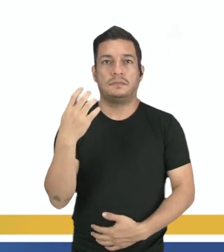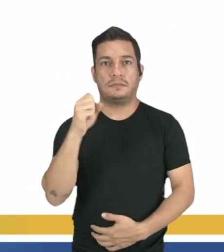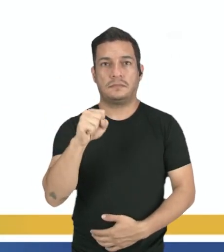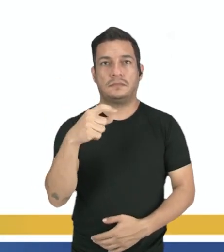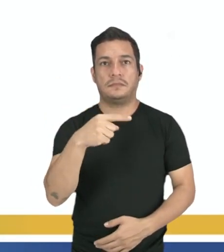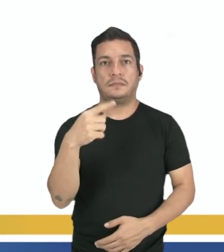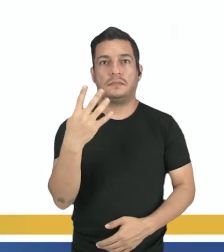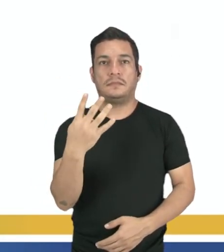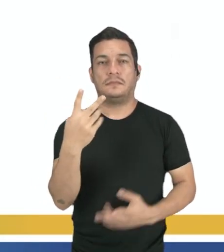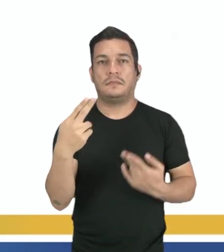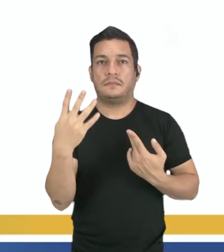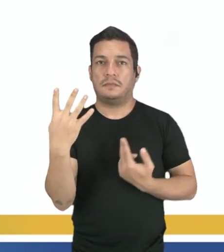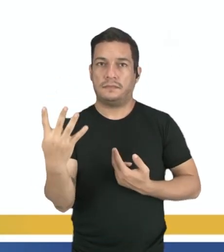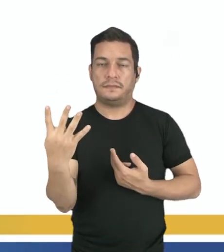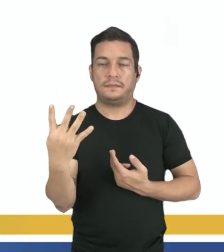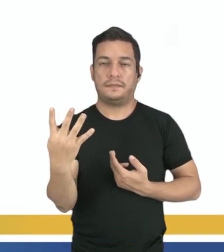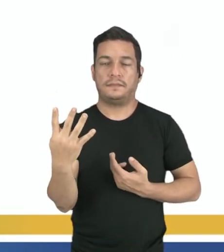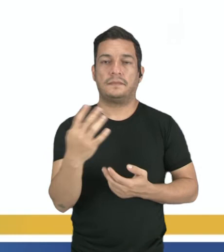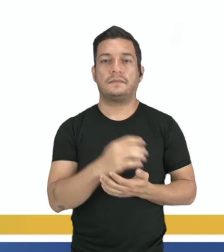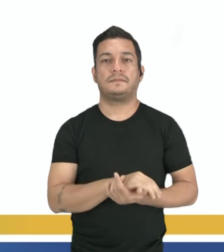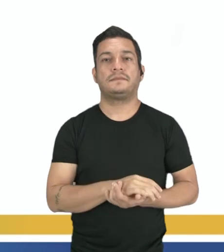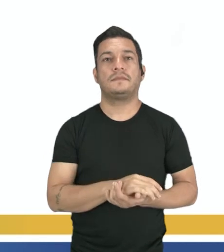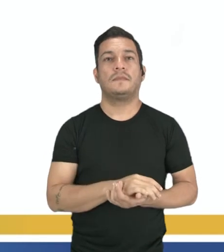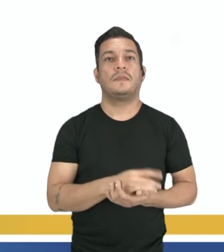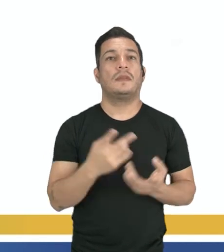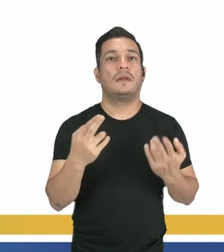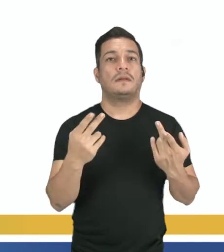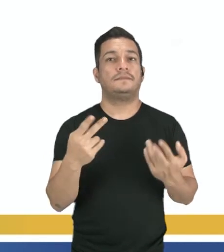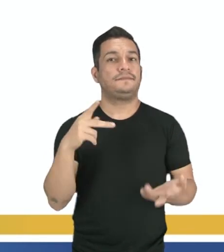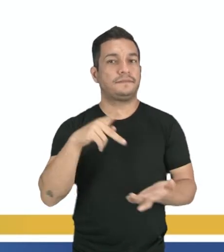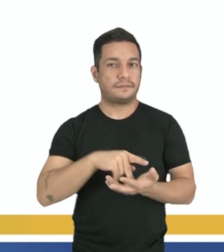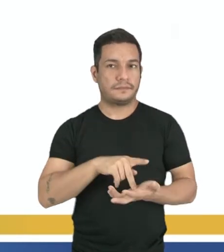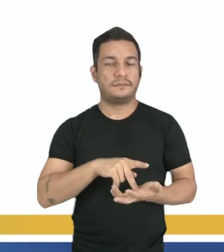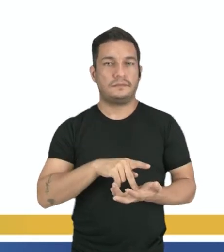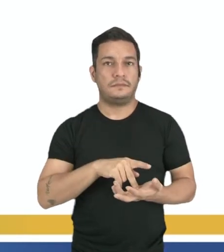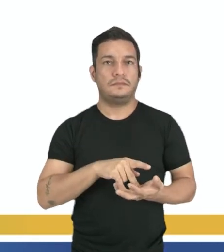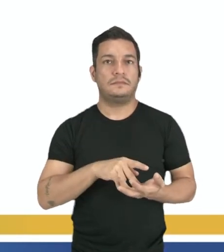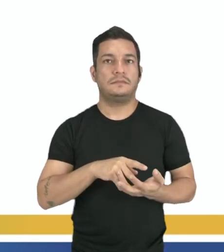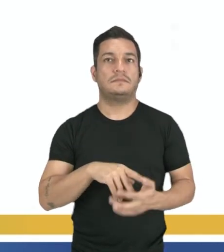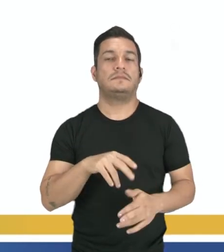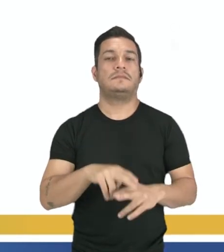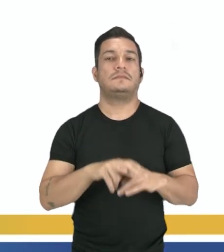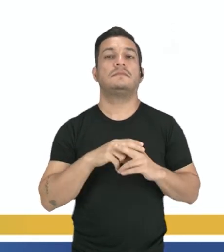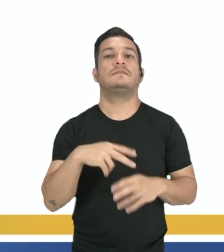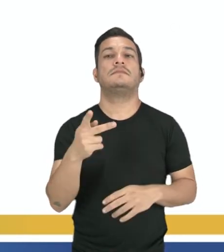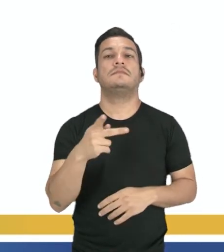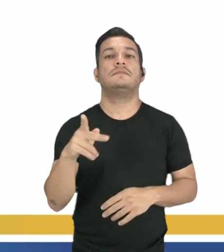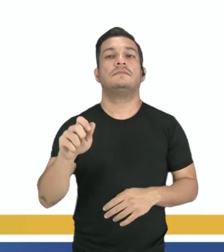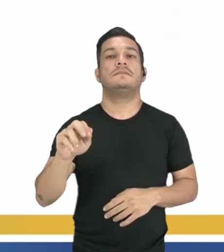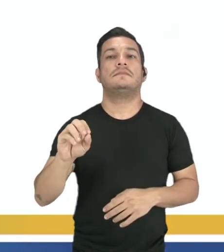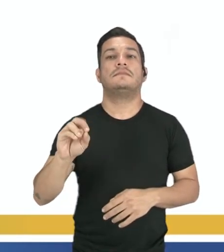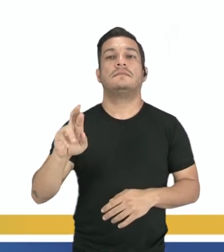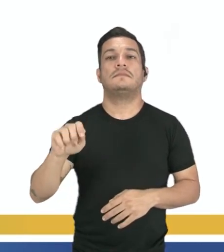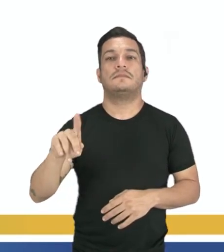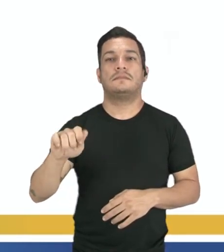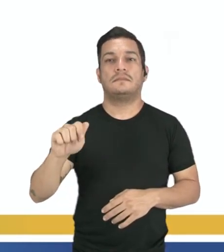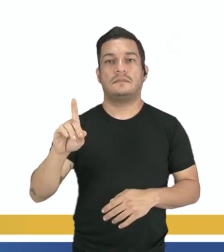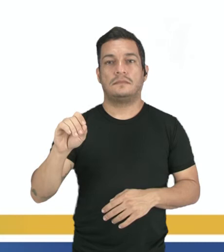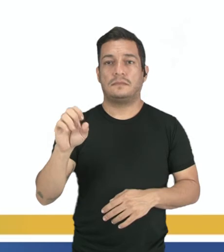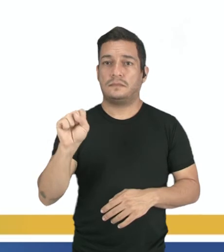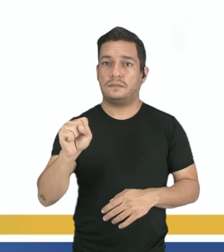menos 4 é igual a 4, né? Então, a igualdade é verdadeira, portanto, o par ordenado 8 e